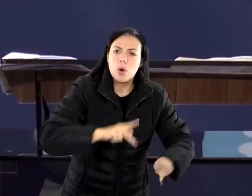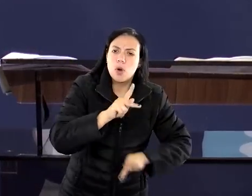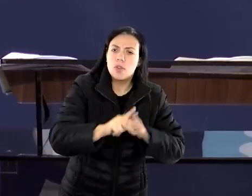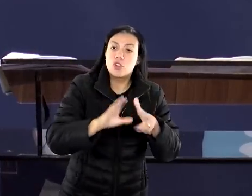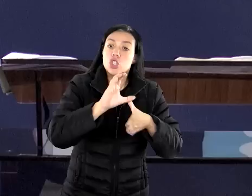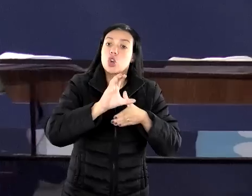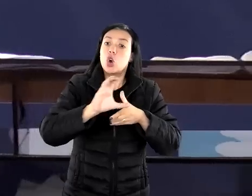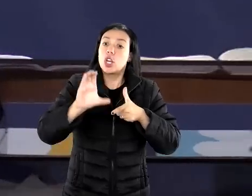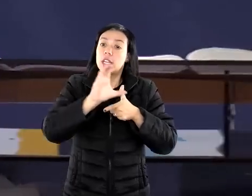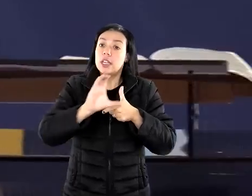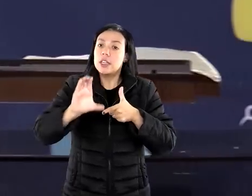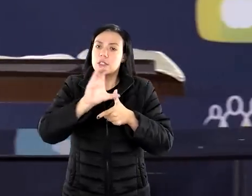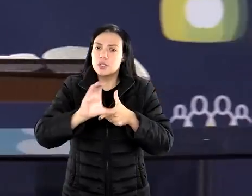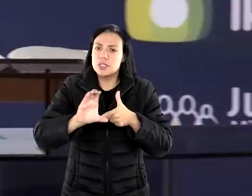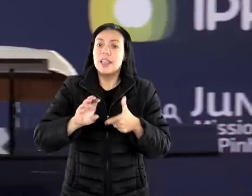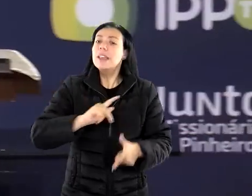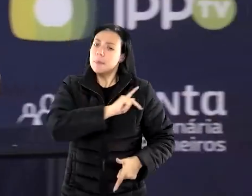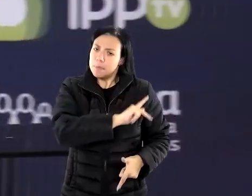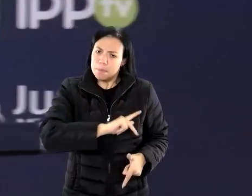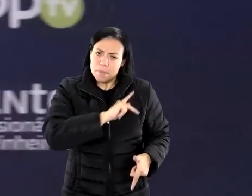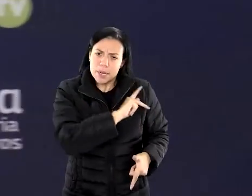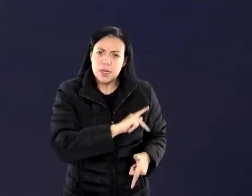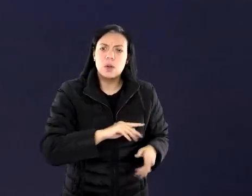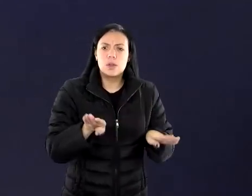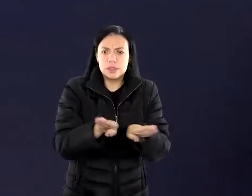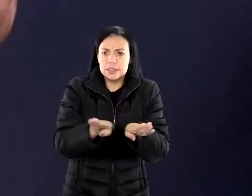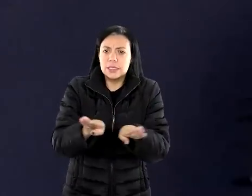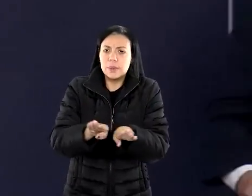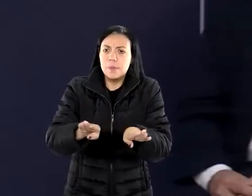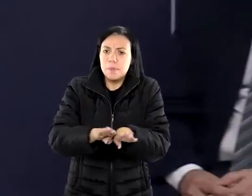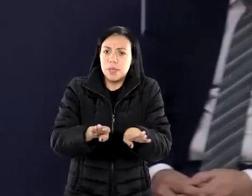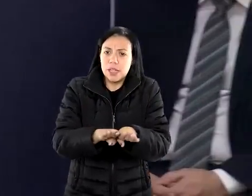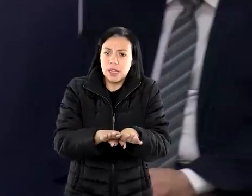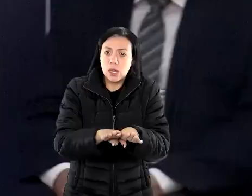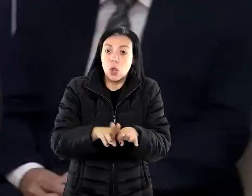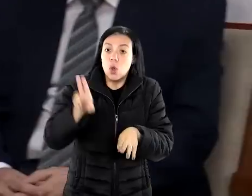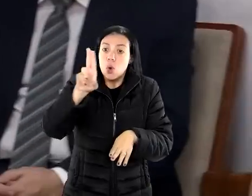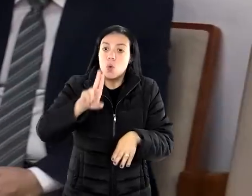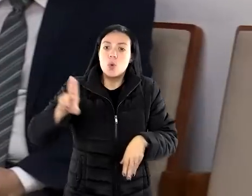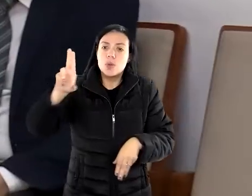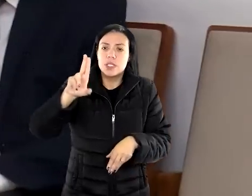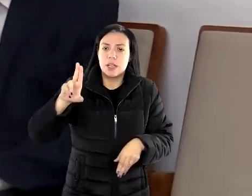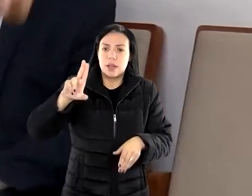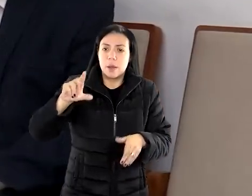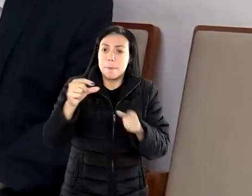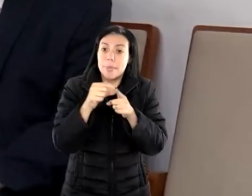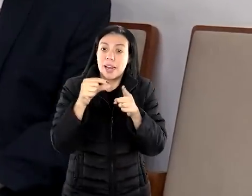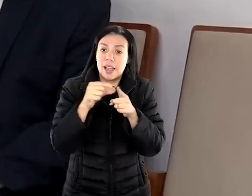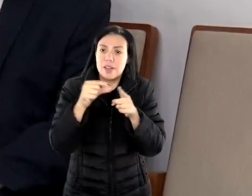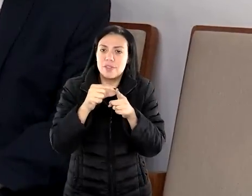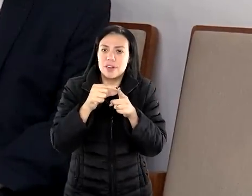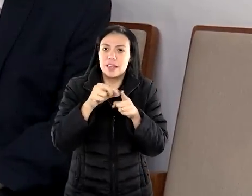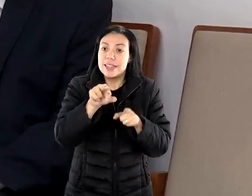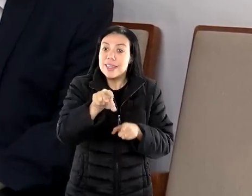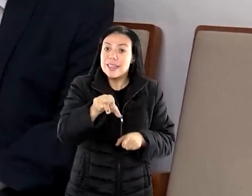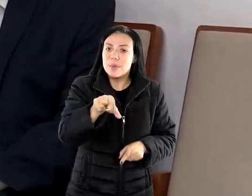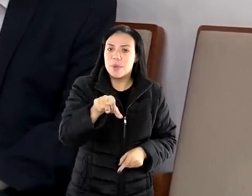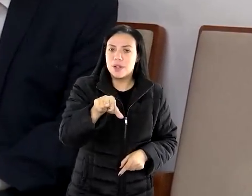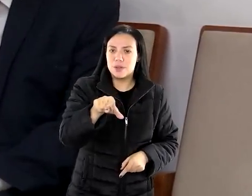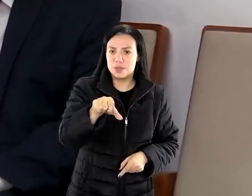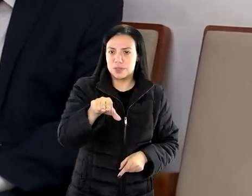Depois, Paulo também usa a expressão aos irmãos. Aos irmãos.